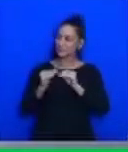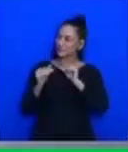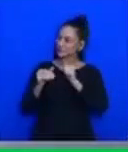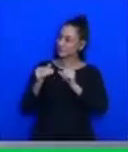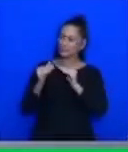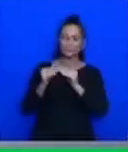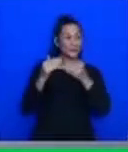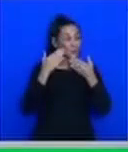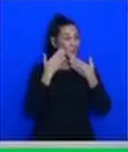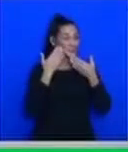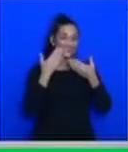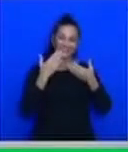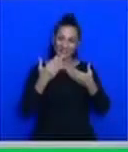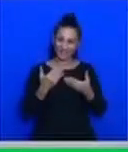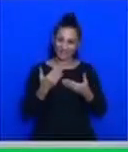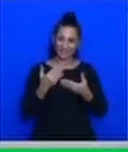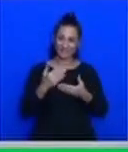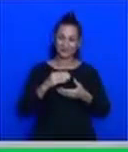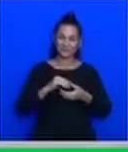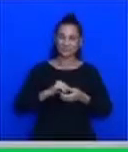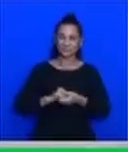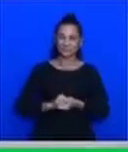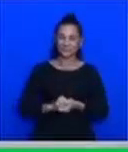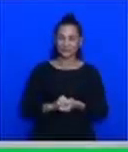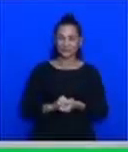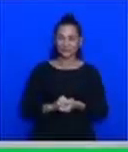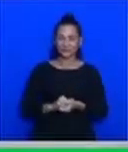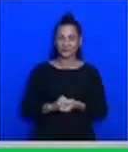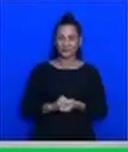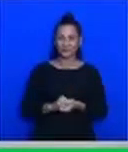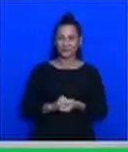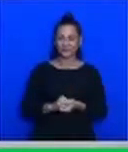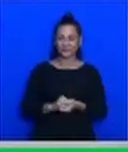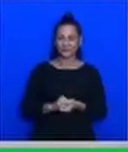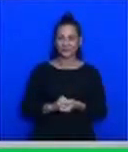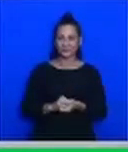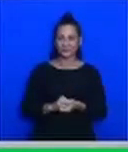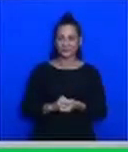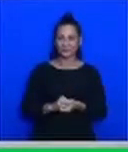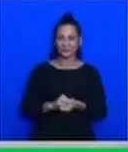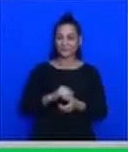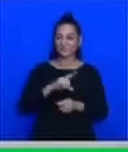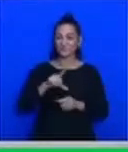Sim, confirmo. Muito obrigado, senhora Helena Ribeiro. Muito obrigado, senhora Cláudia de Oliveira.